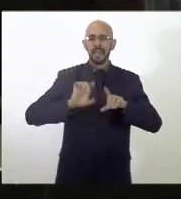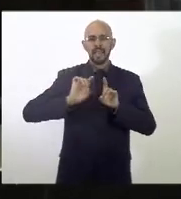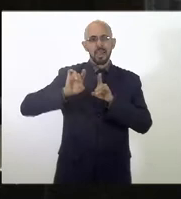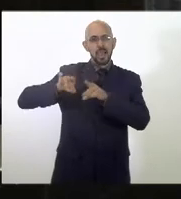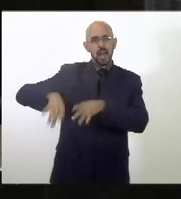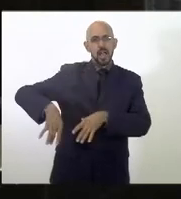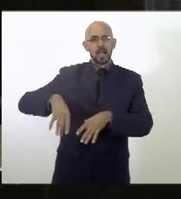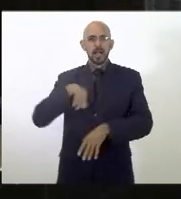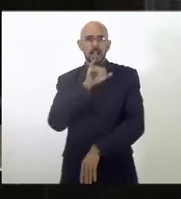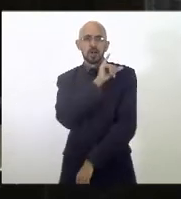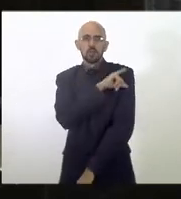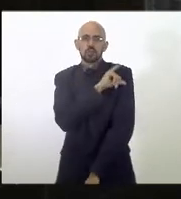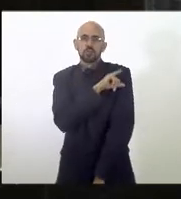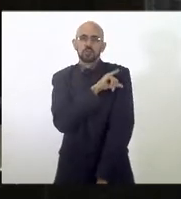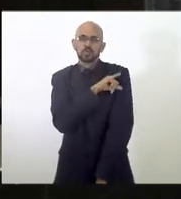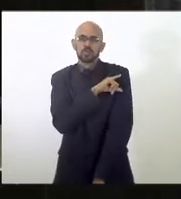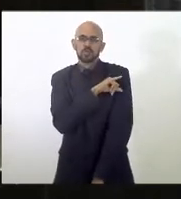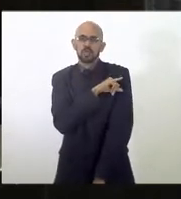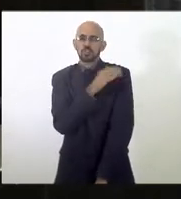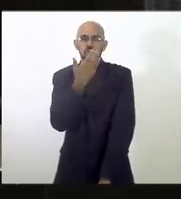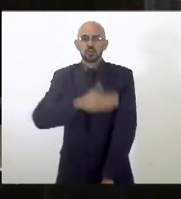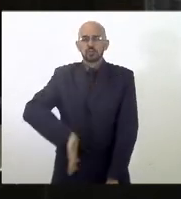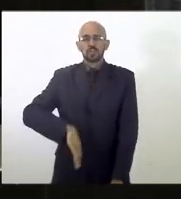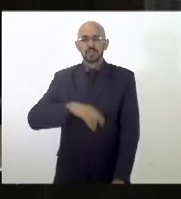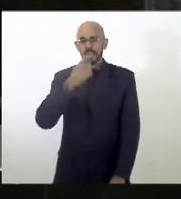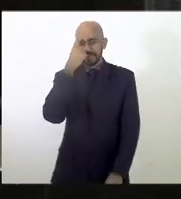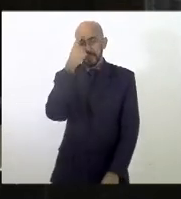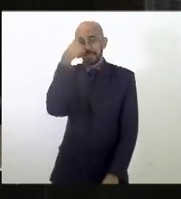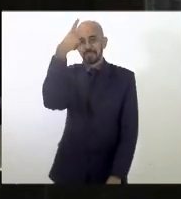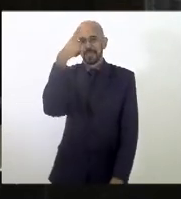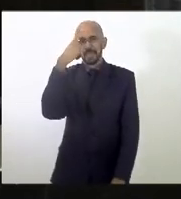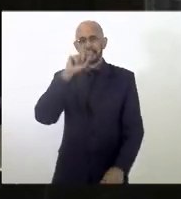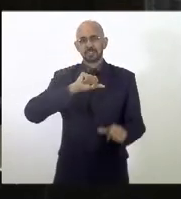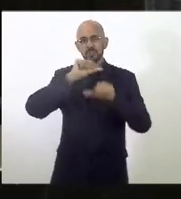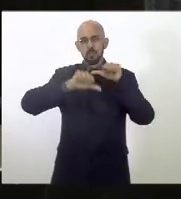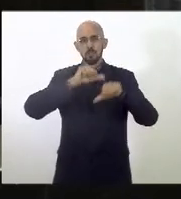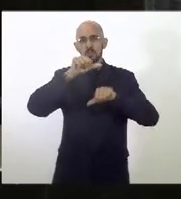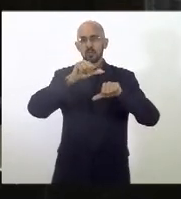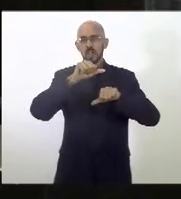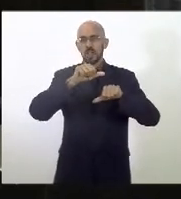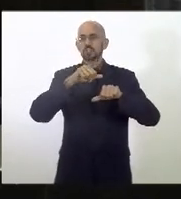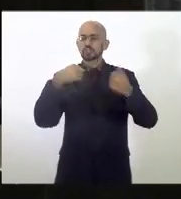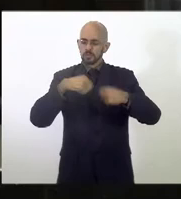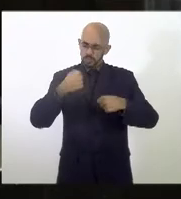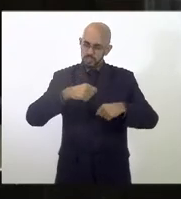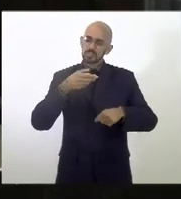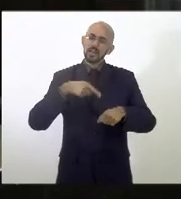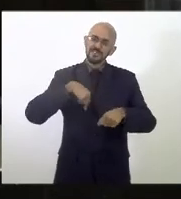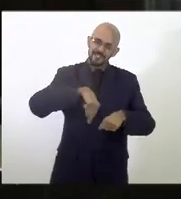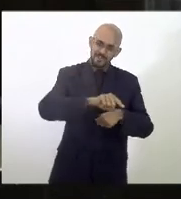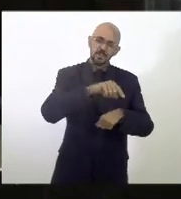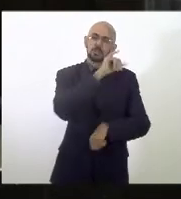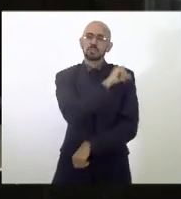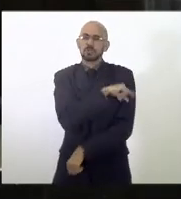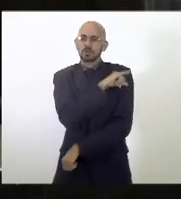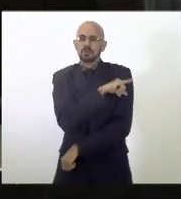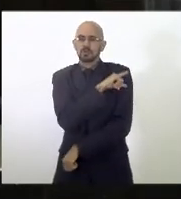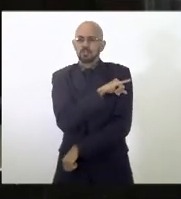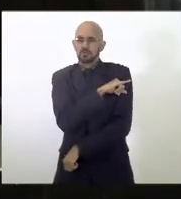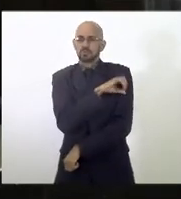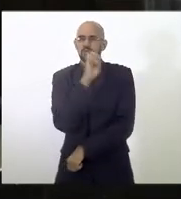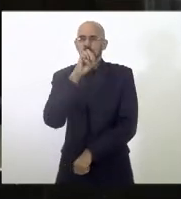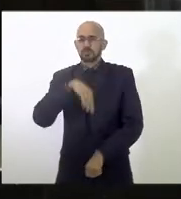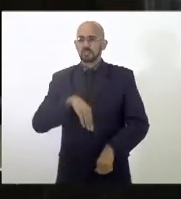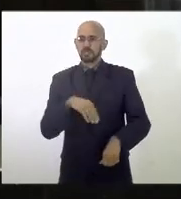aceitar a ideia de, conforme as nossas empresas crescerem, temos que ir para o Rio de Janeiro, porque o Rio de Janeiro não oferece condições. E aqui